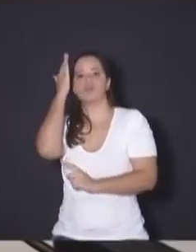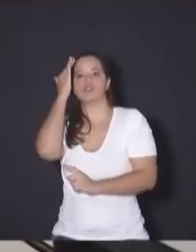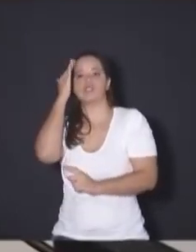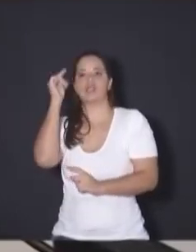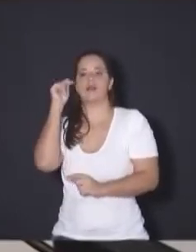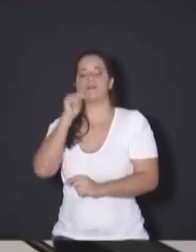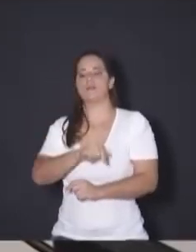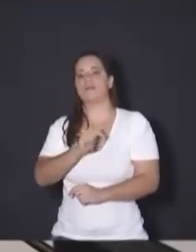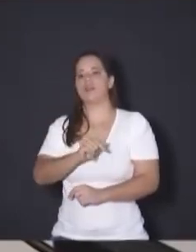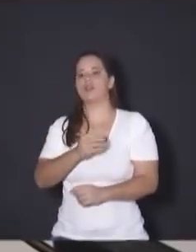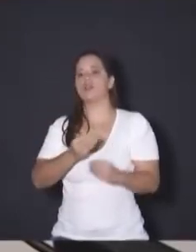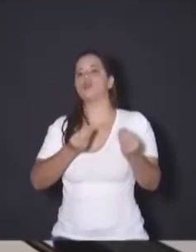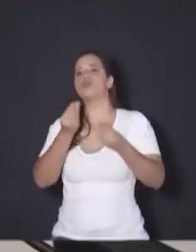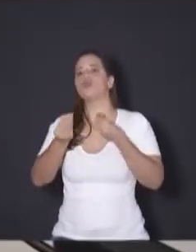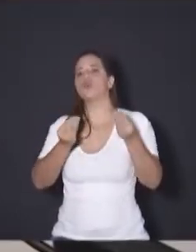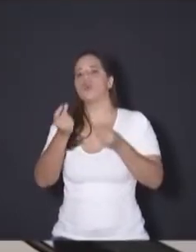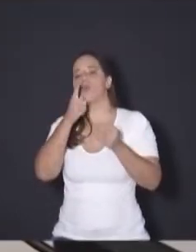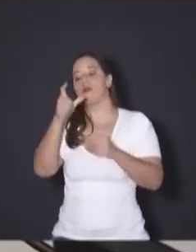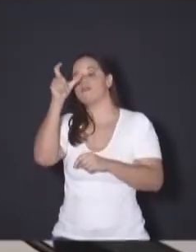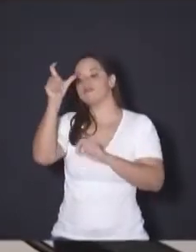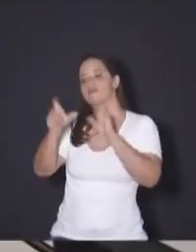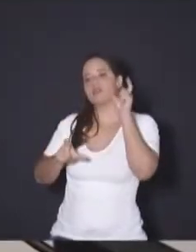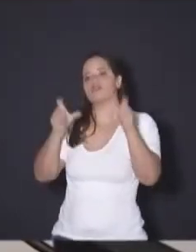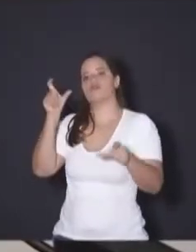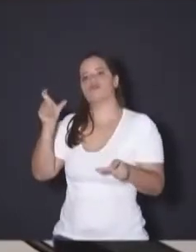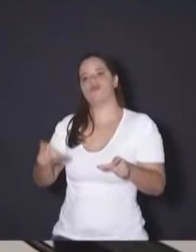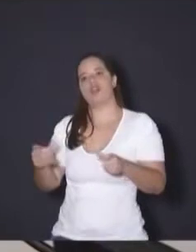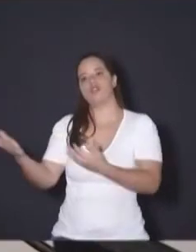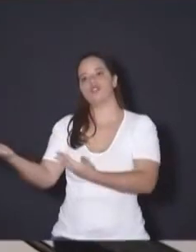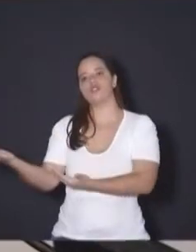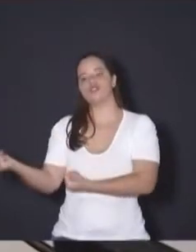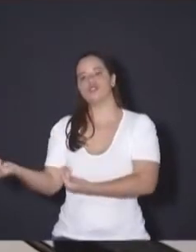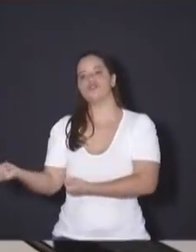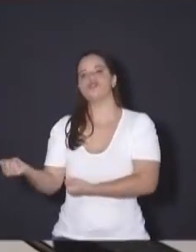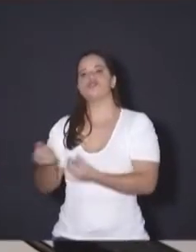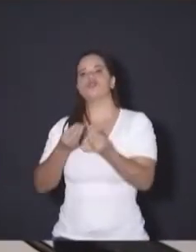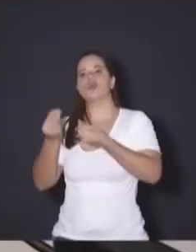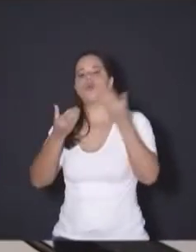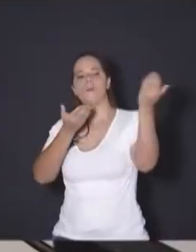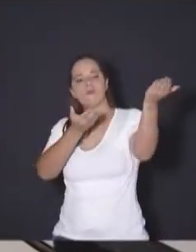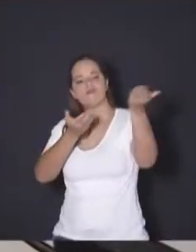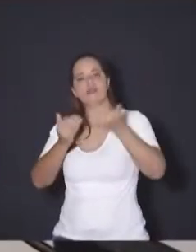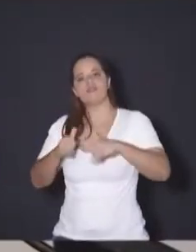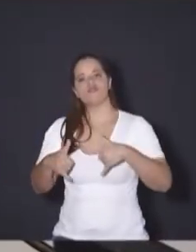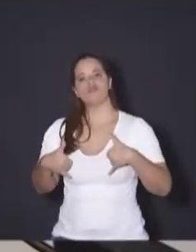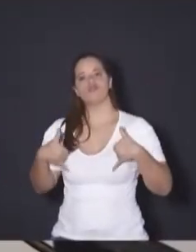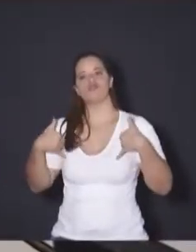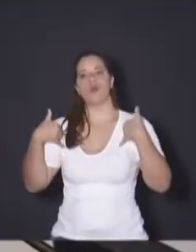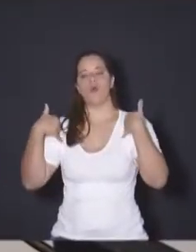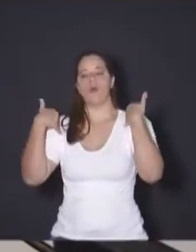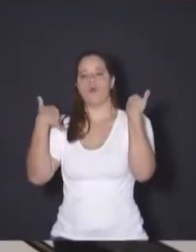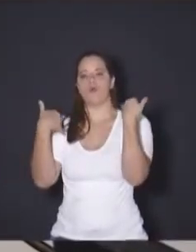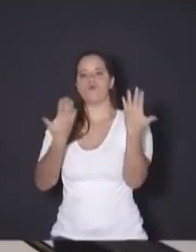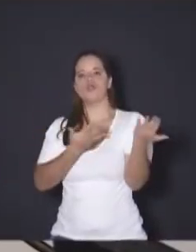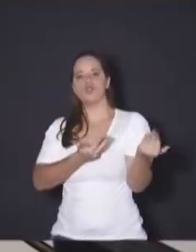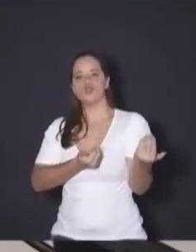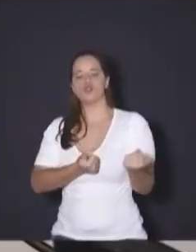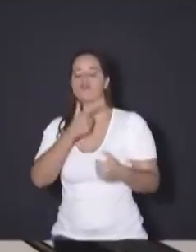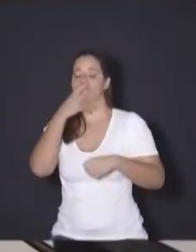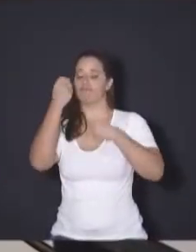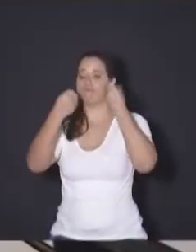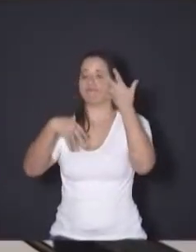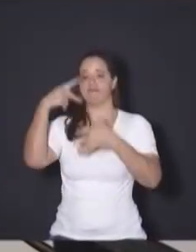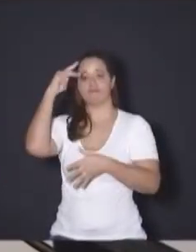município e como é que dá essa identidade para esses jovens como é que traga esse orgulho para esses jovens é nossa história é contada